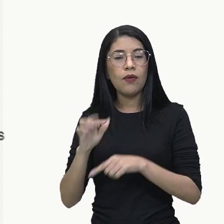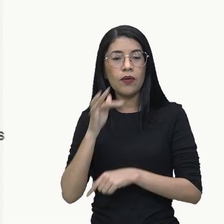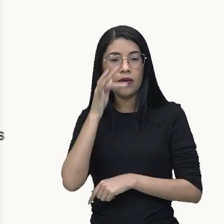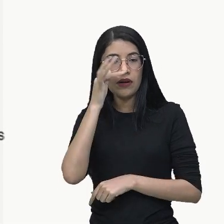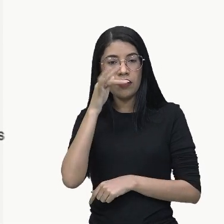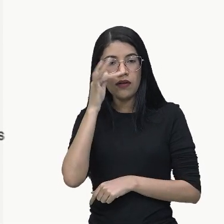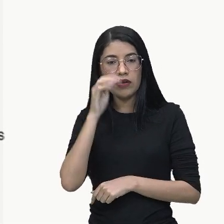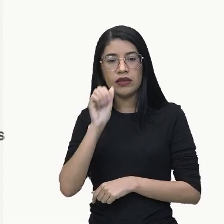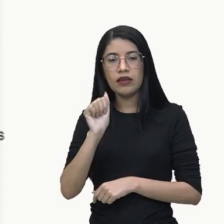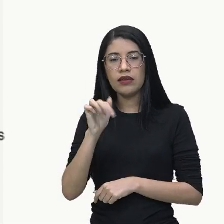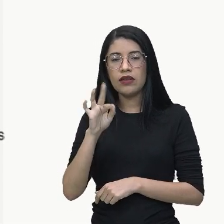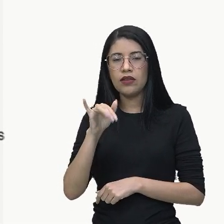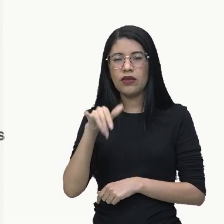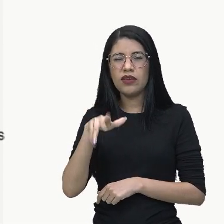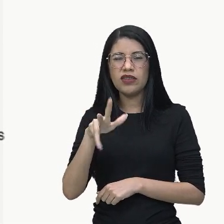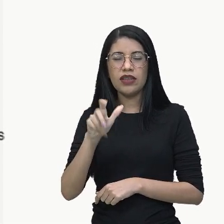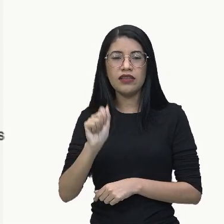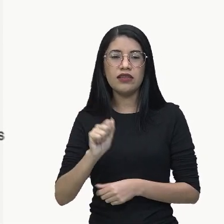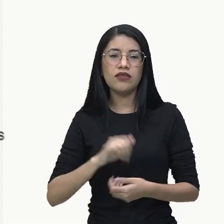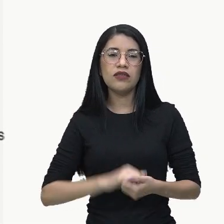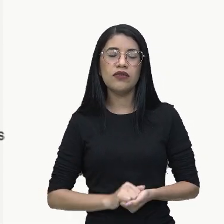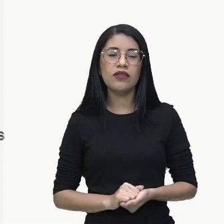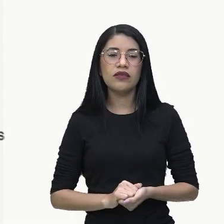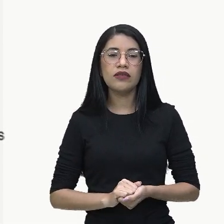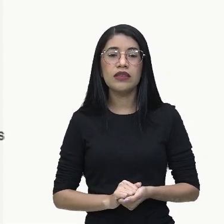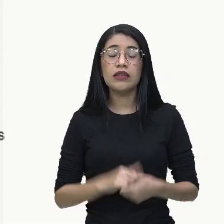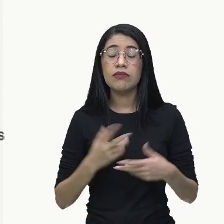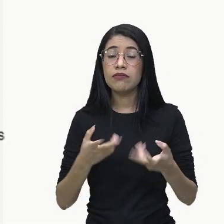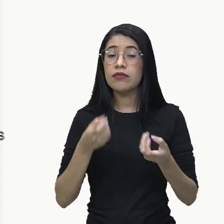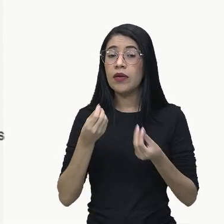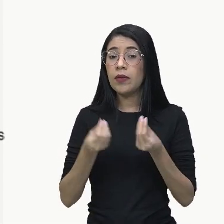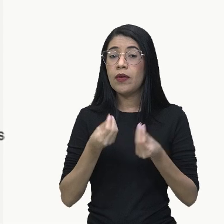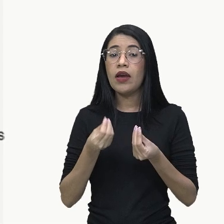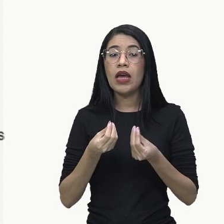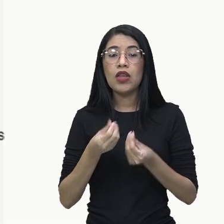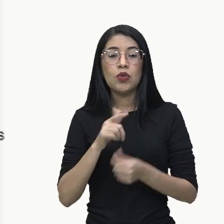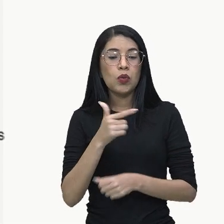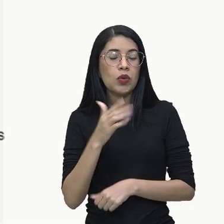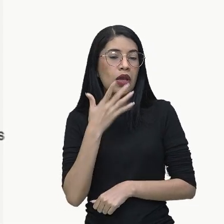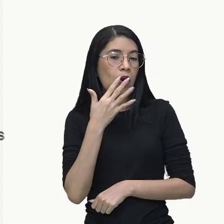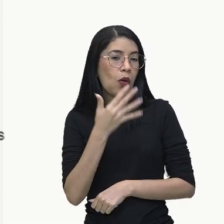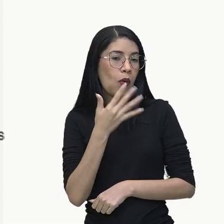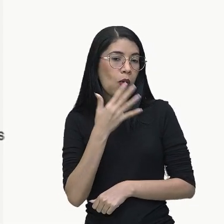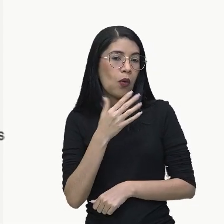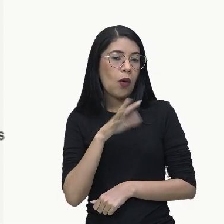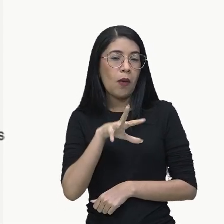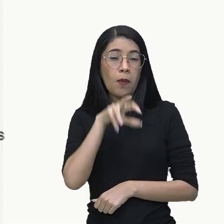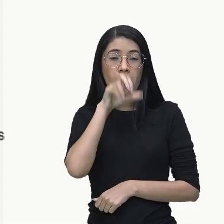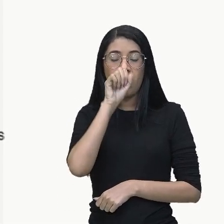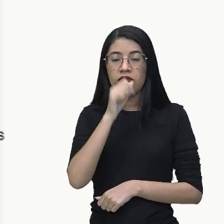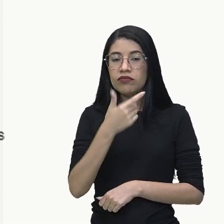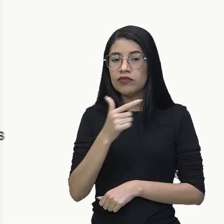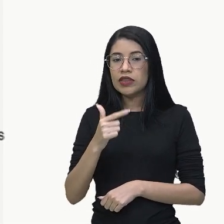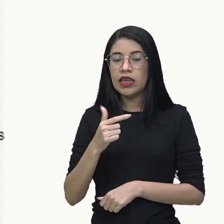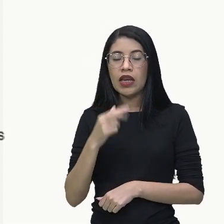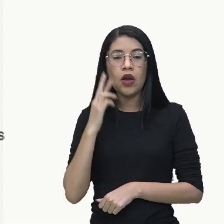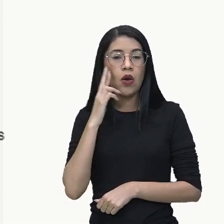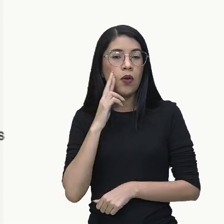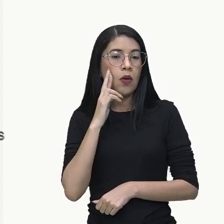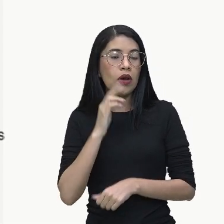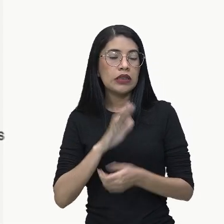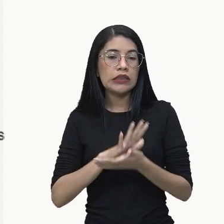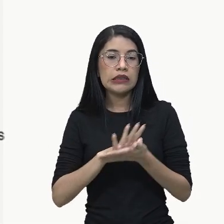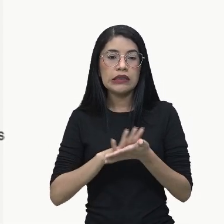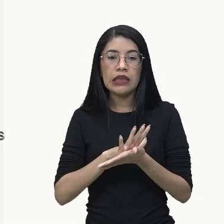atômica e observem que essa rosa ela é sem cor sem perfume sem Rosa